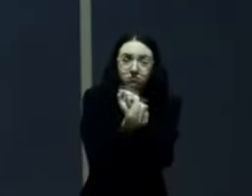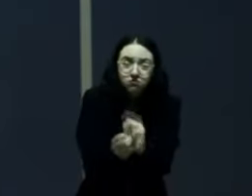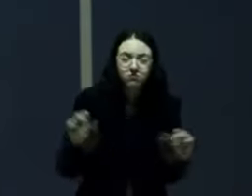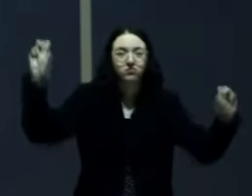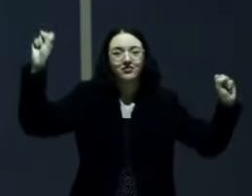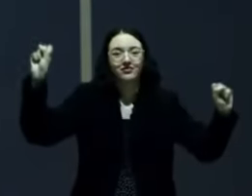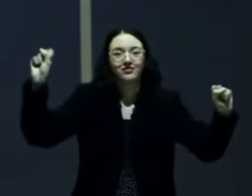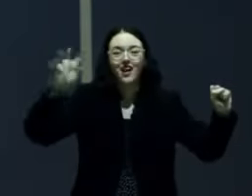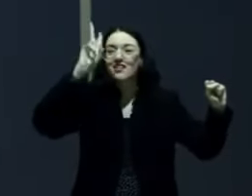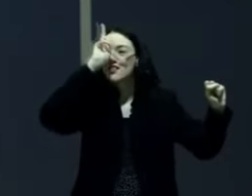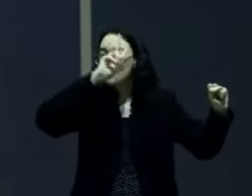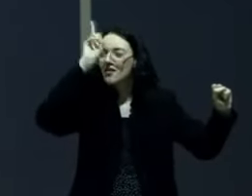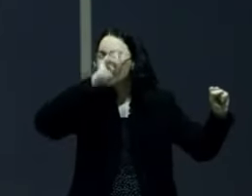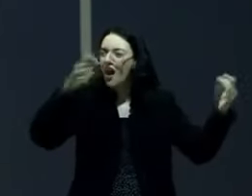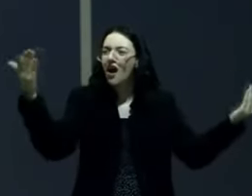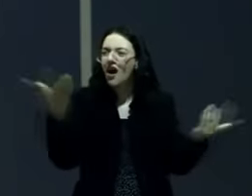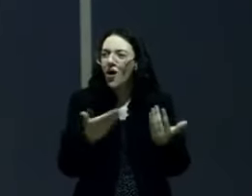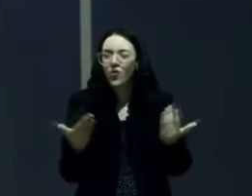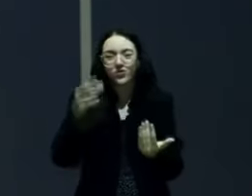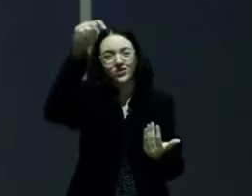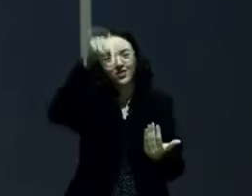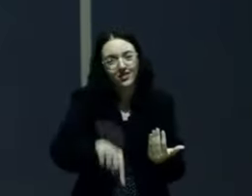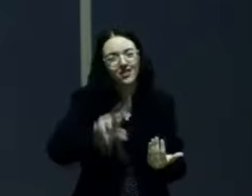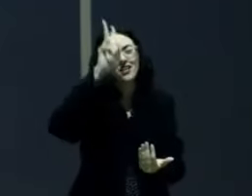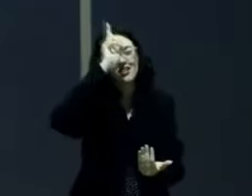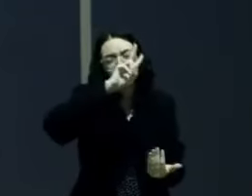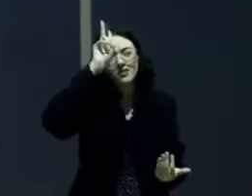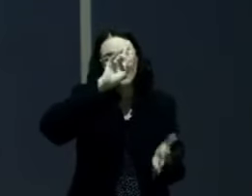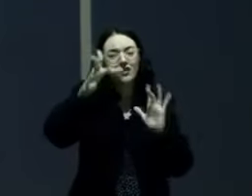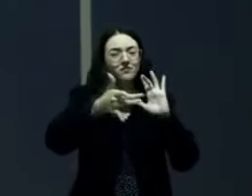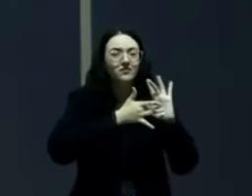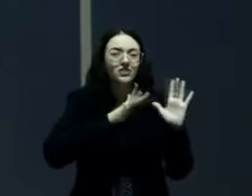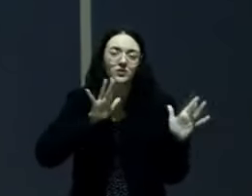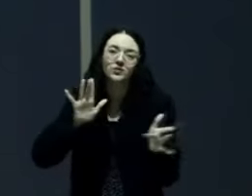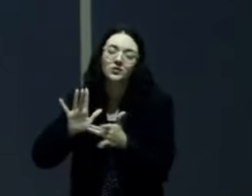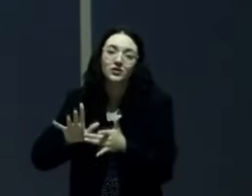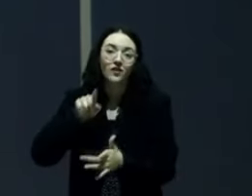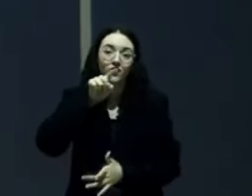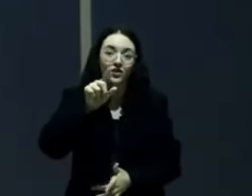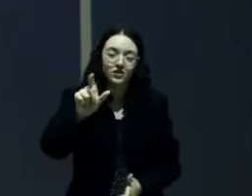para lembrar de Jesus. Para quando você pegar esse pedacinho de pão,